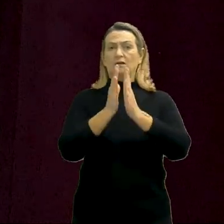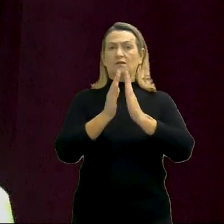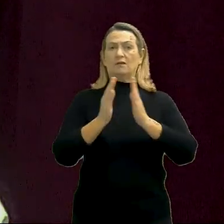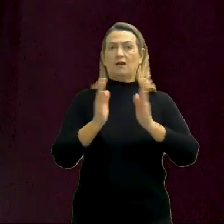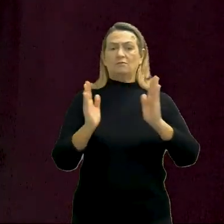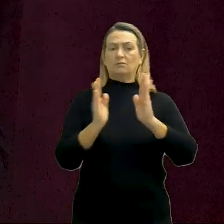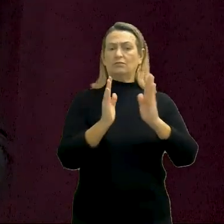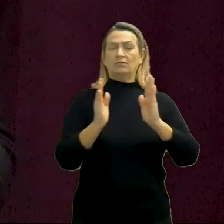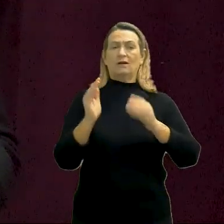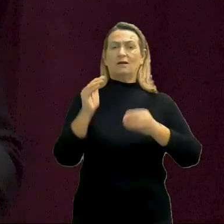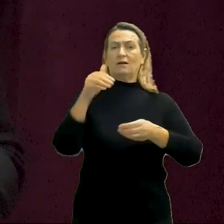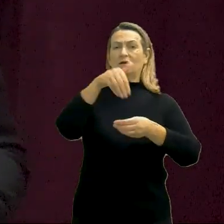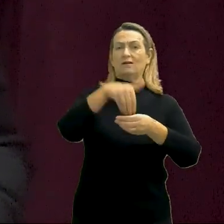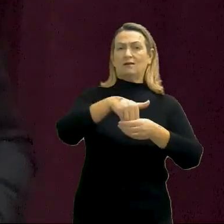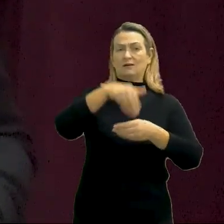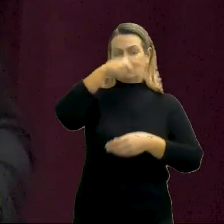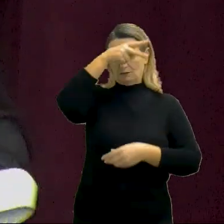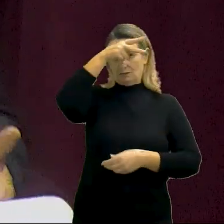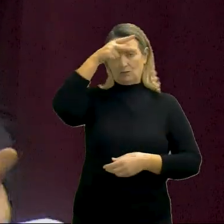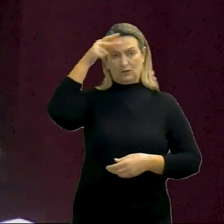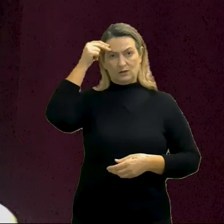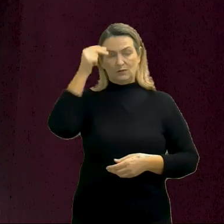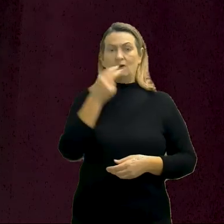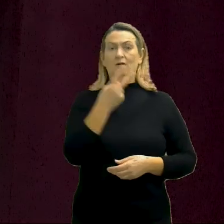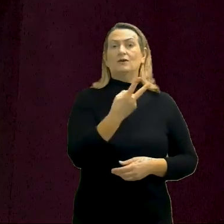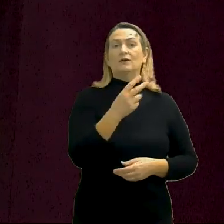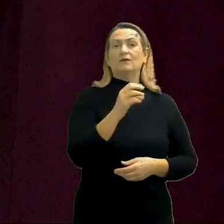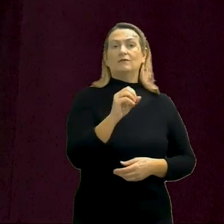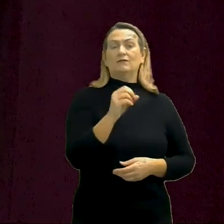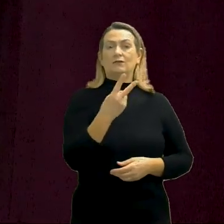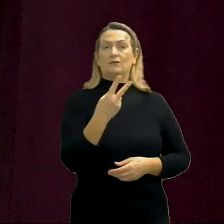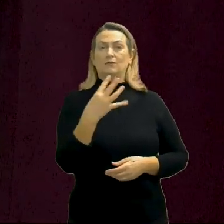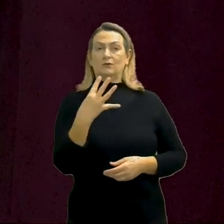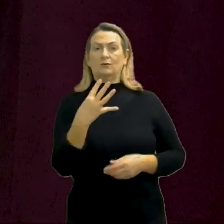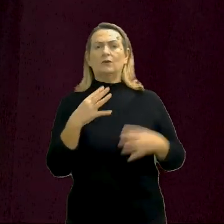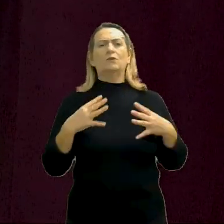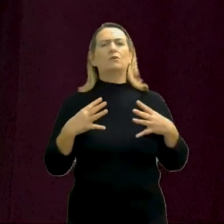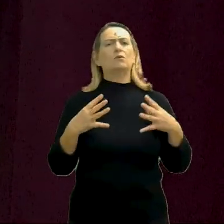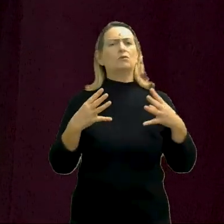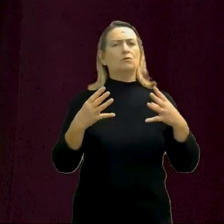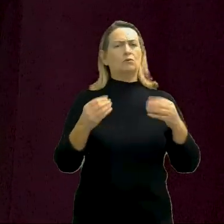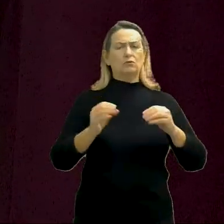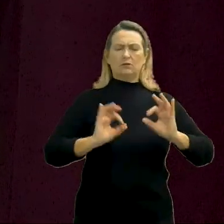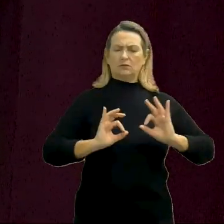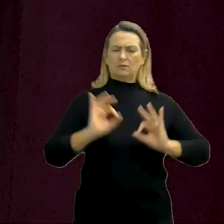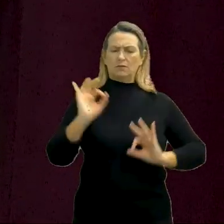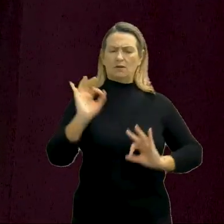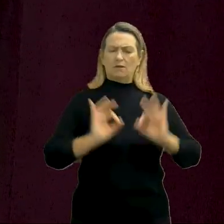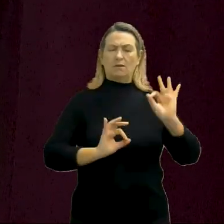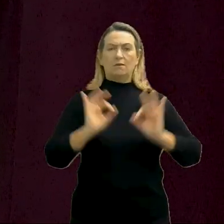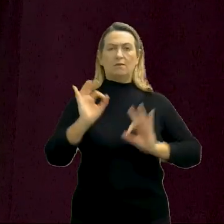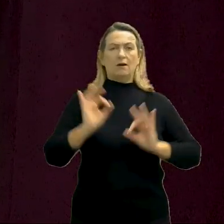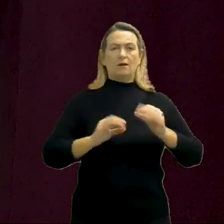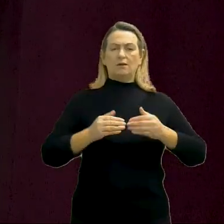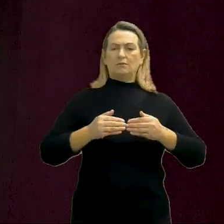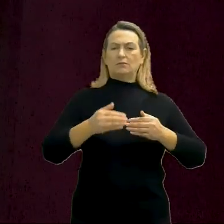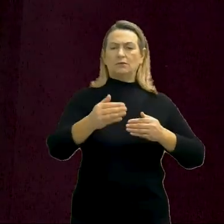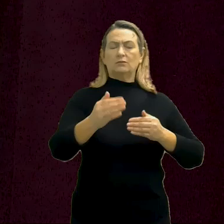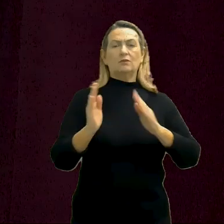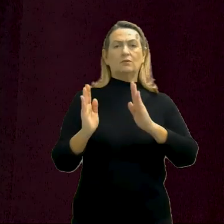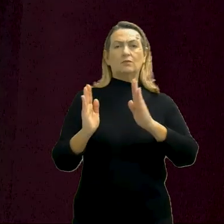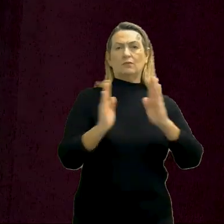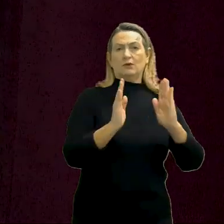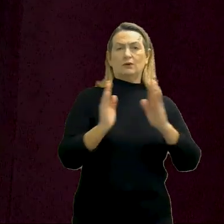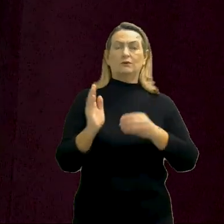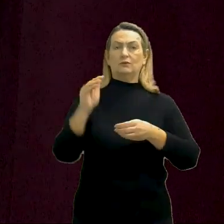todos estão e eh se capacitando para essa eleição e e realmente acredito que que